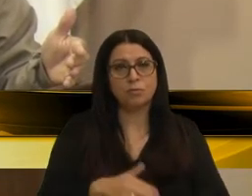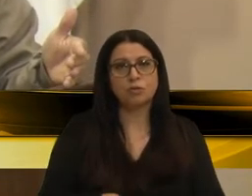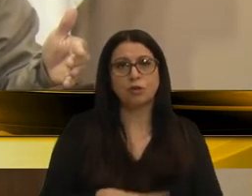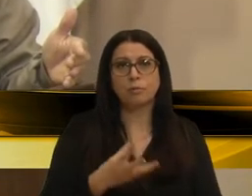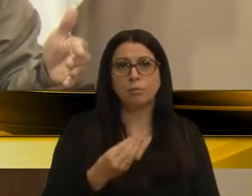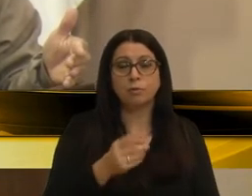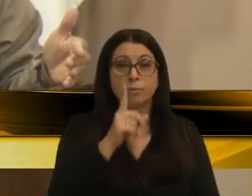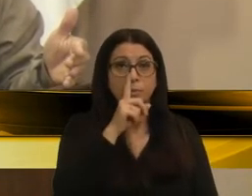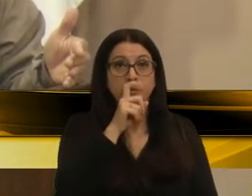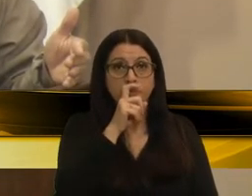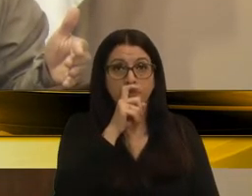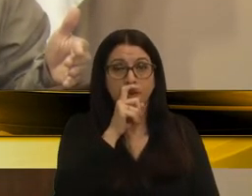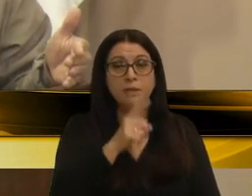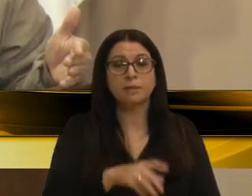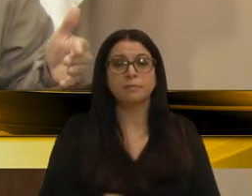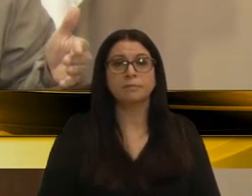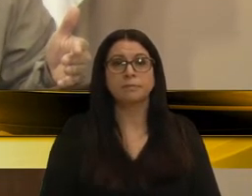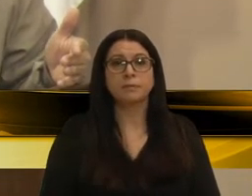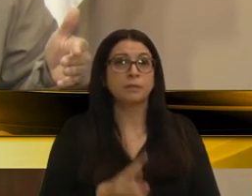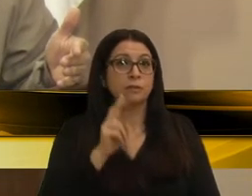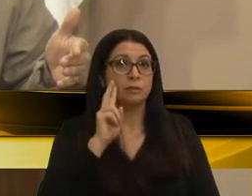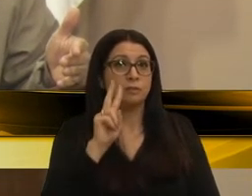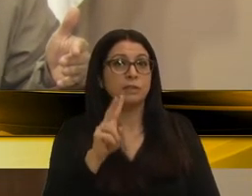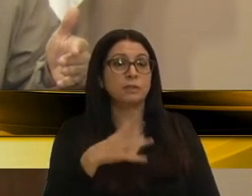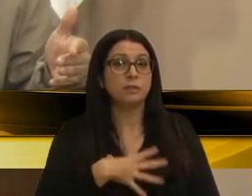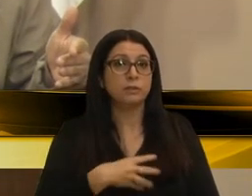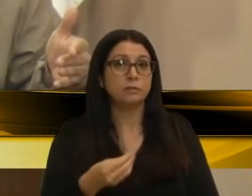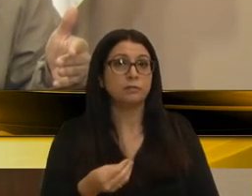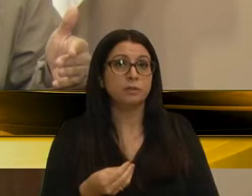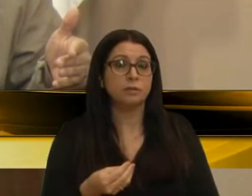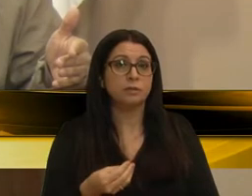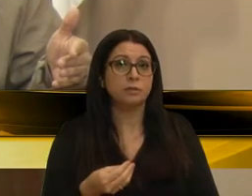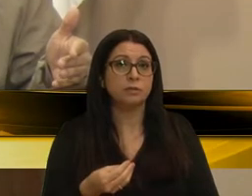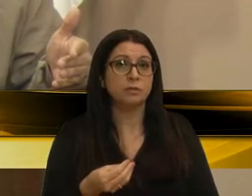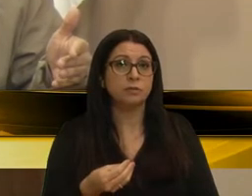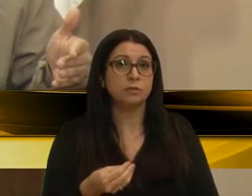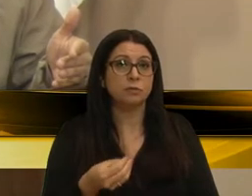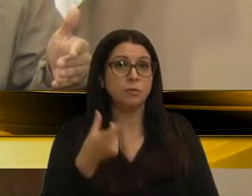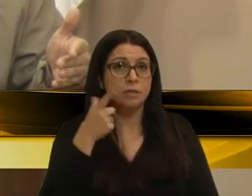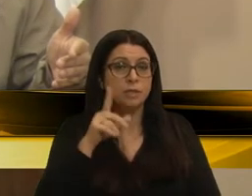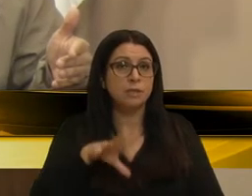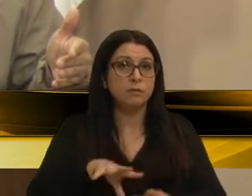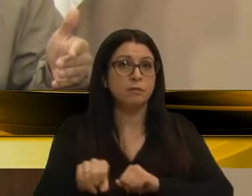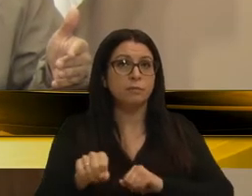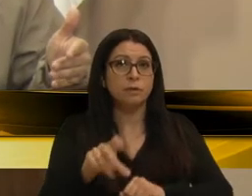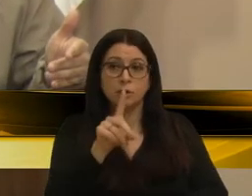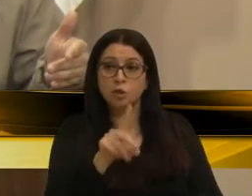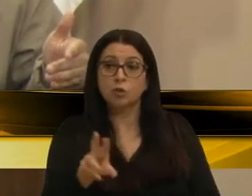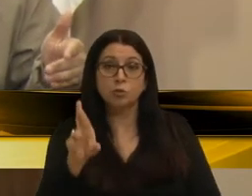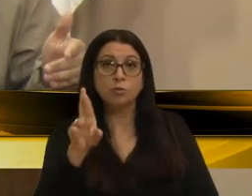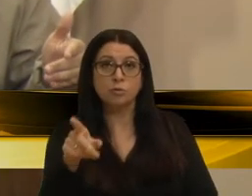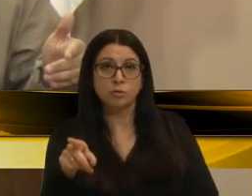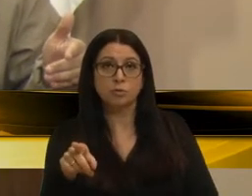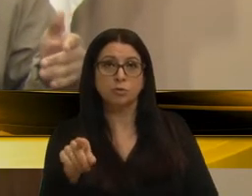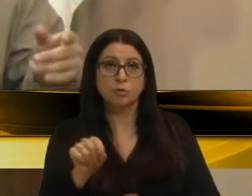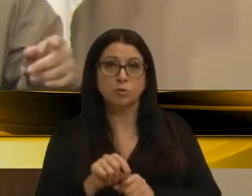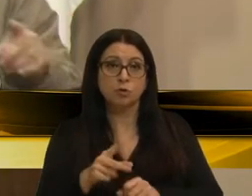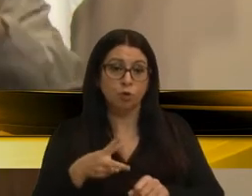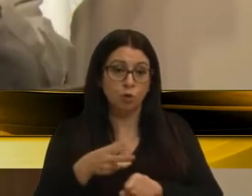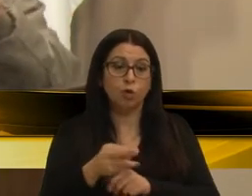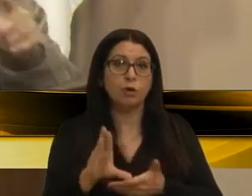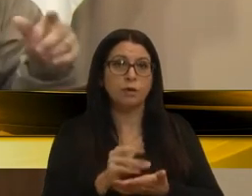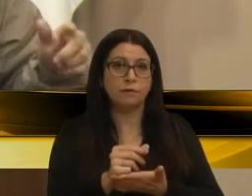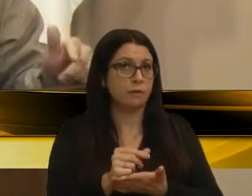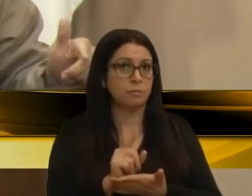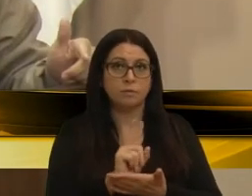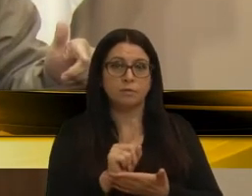muitos pais estão vendo seus filhos erguerem um diploma de doutorado. E quando tu corta verbas, e não